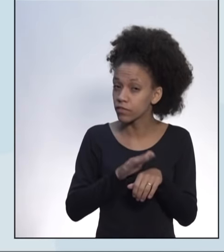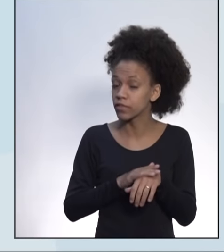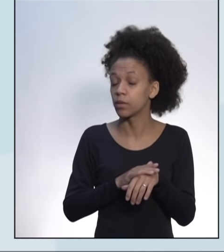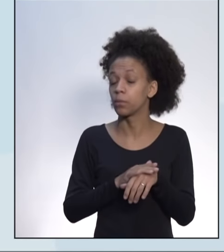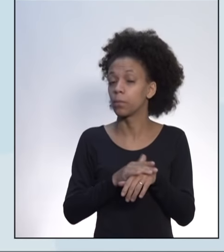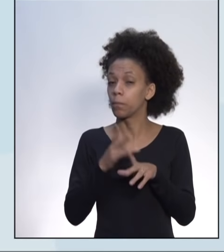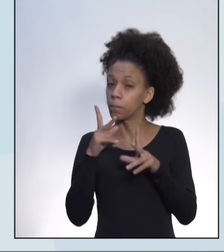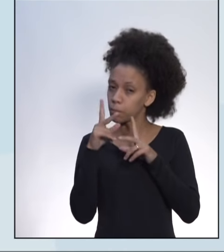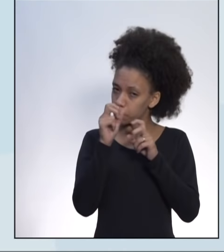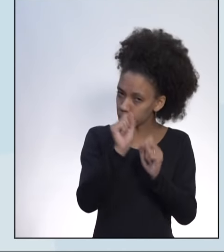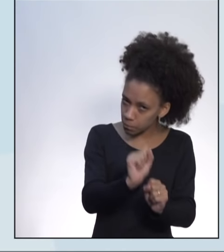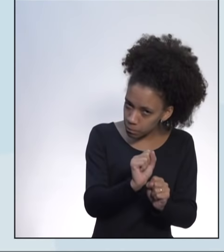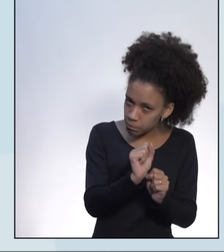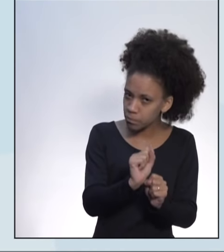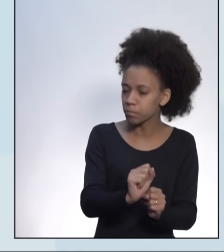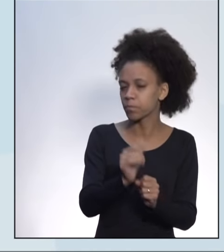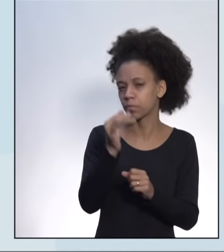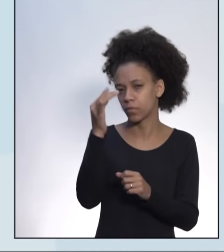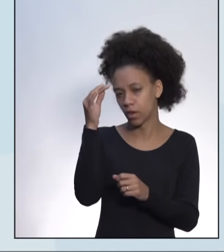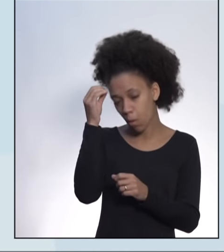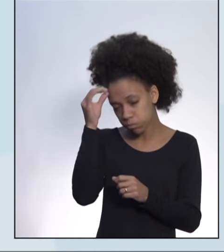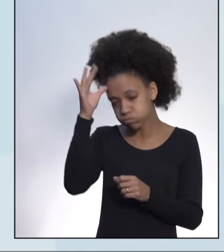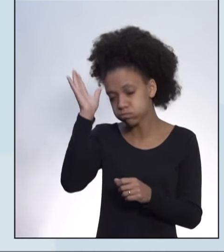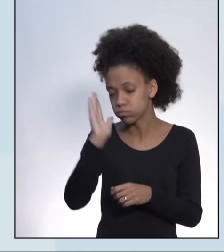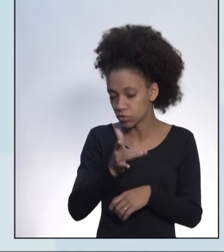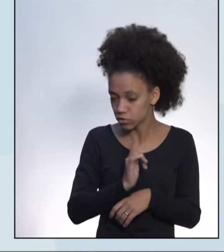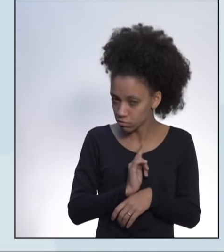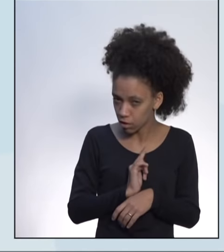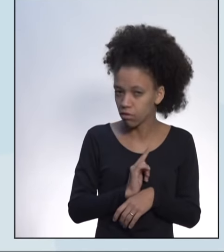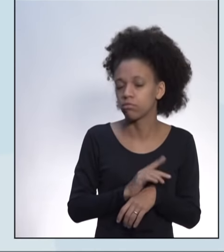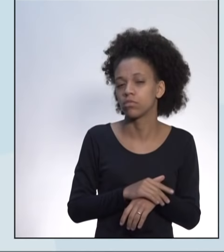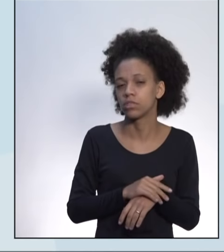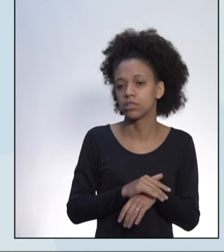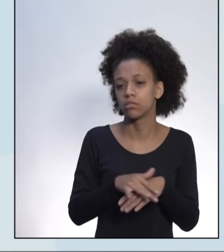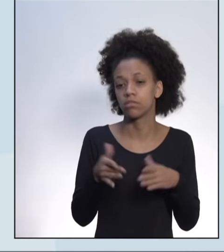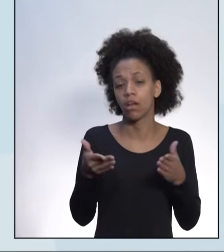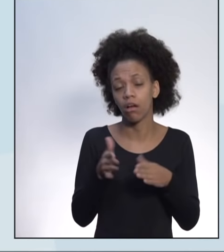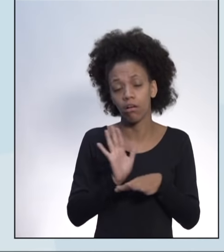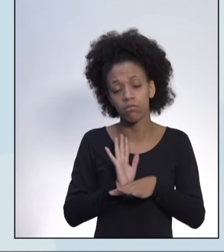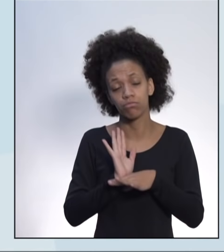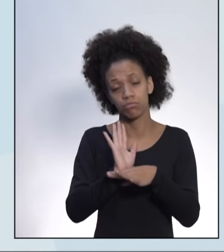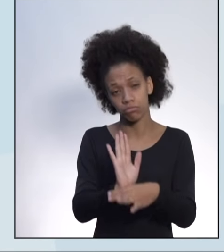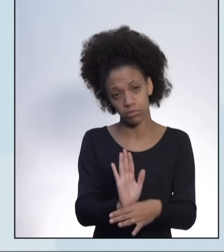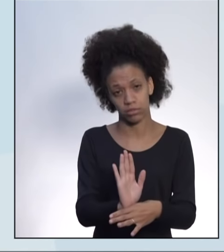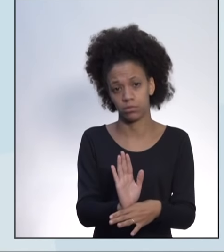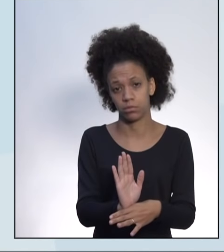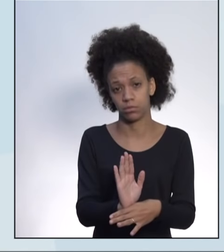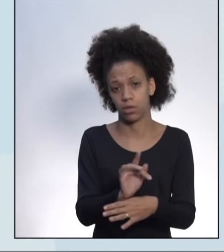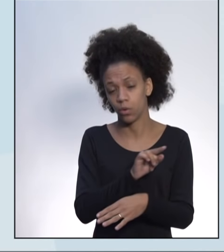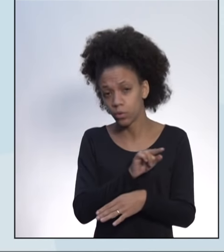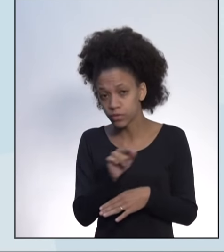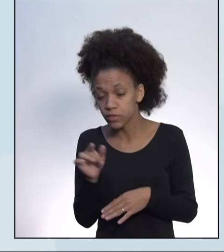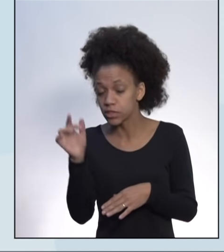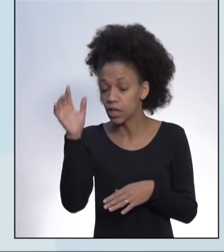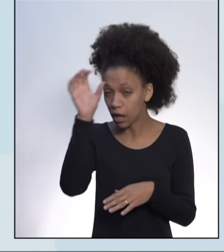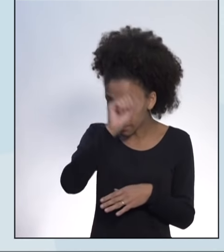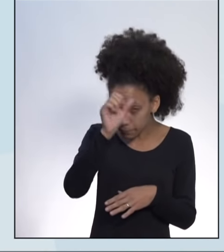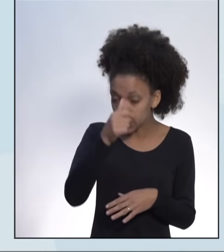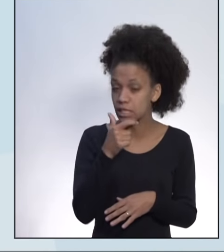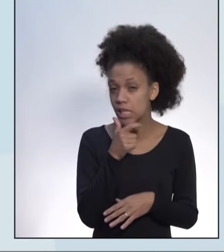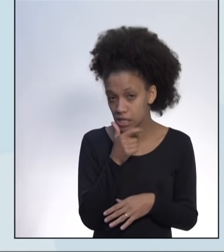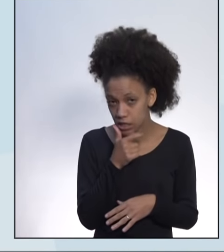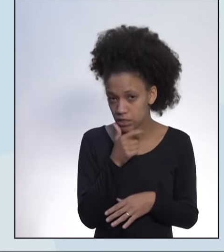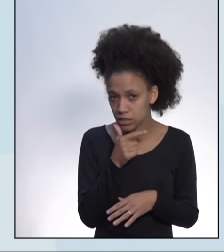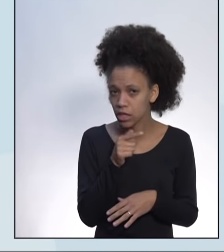potencializando esse conhecimento prévio que você já tem tá e ajudando com que você aprenda